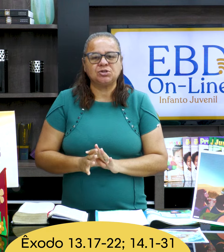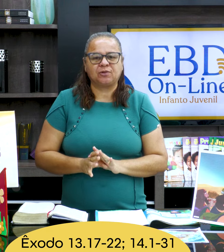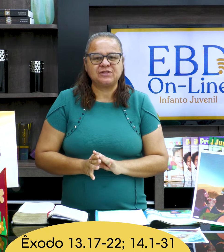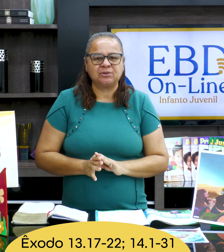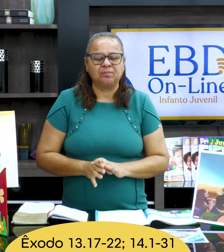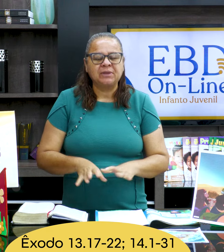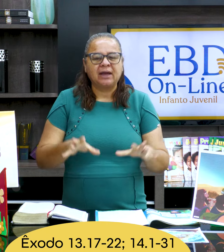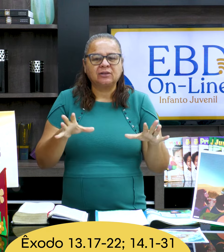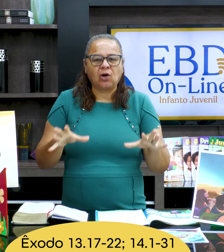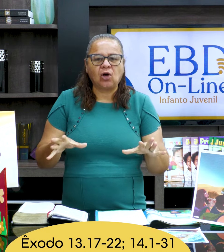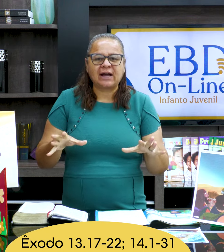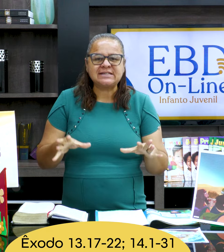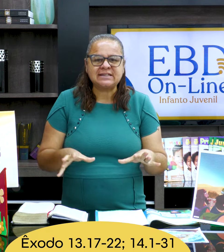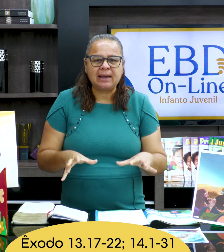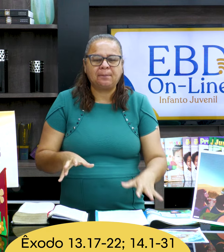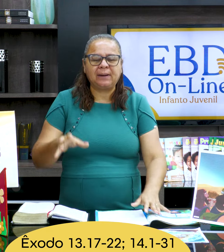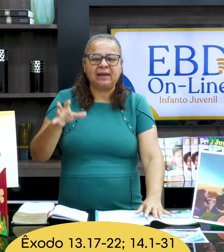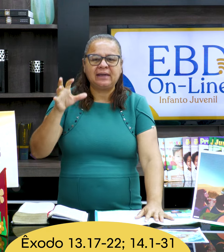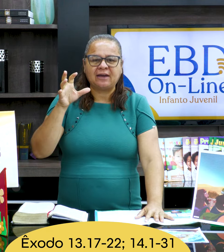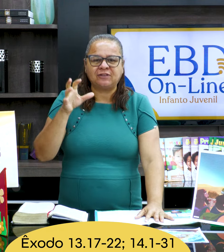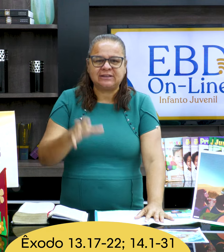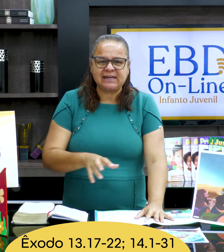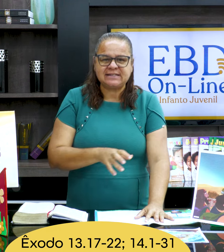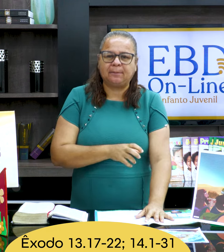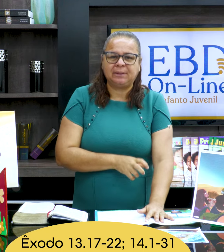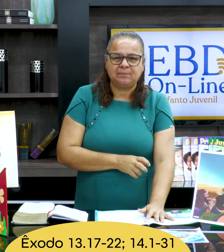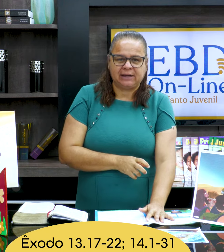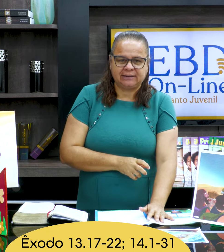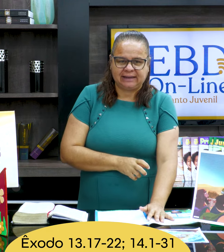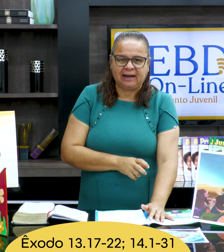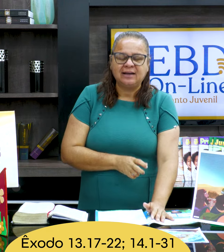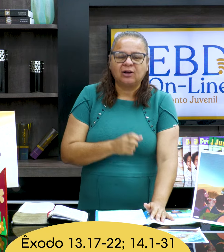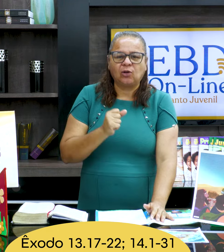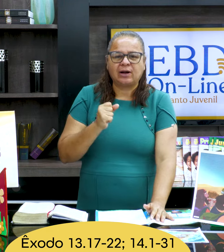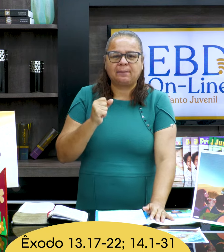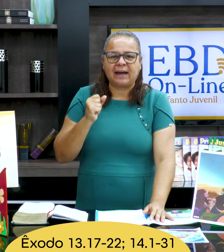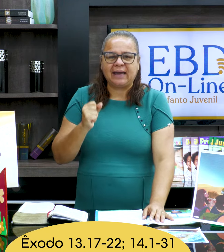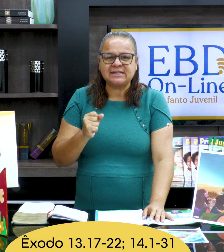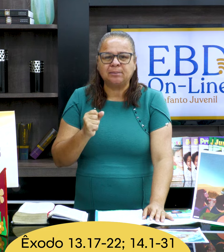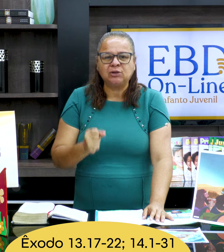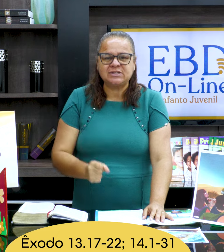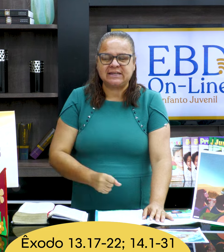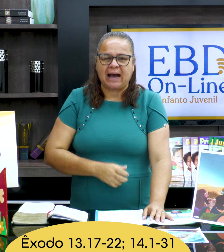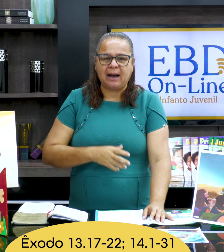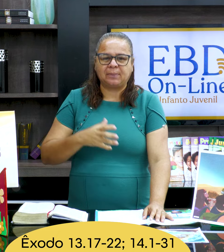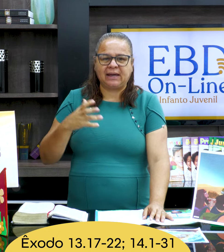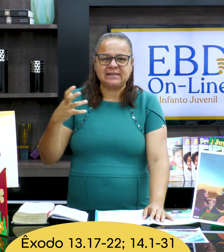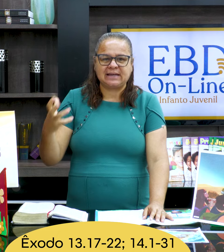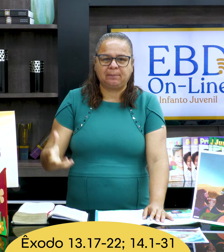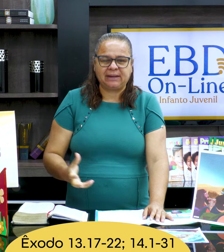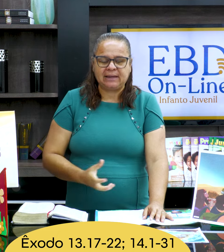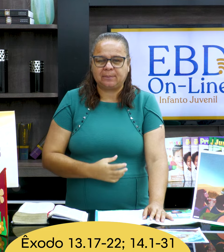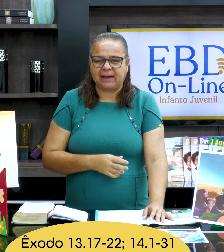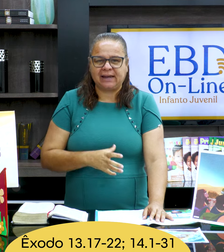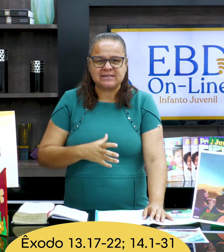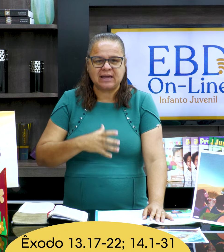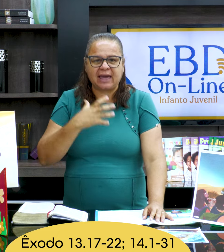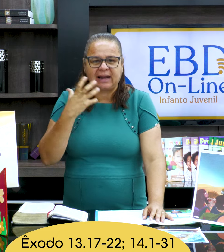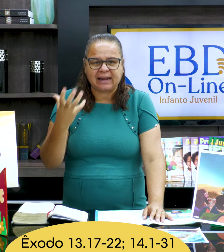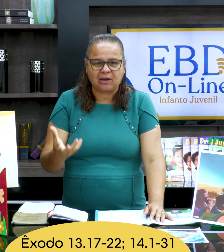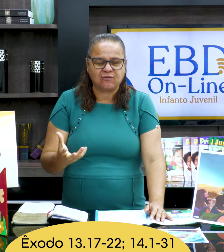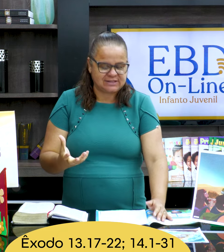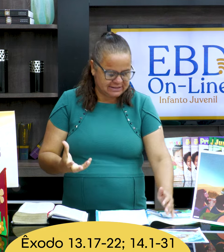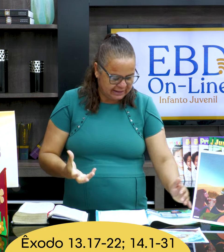22 Professor coloca sempre em evidência a Bíblia tá coloca para eles manusear para eles abrir para eles